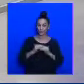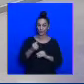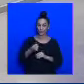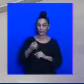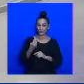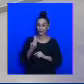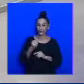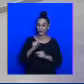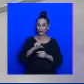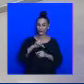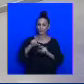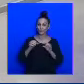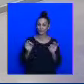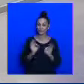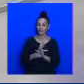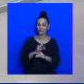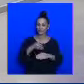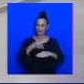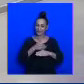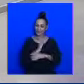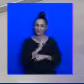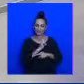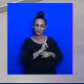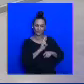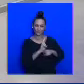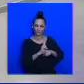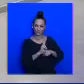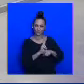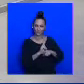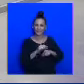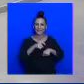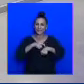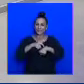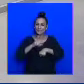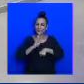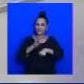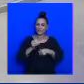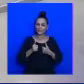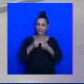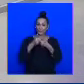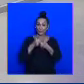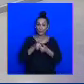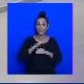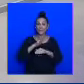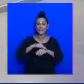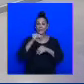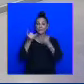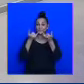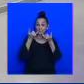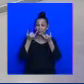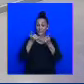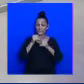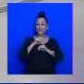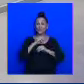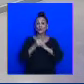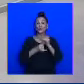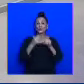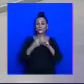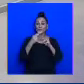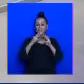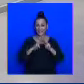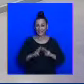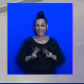concurso 28, sorteio realizado e validado pelos nossos auditores. Daqui a pouco você pode conferir mais detalhes através do